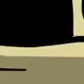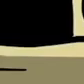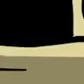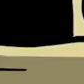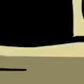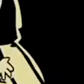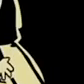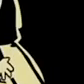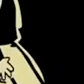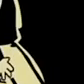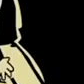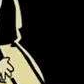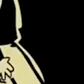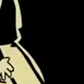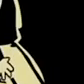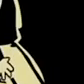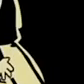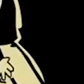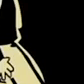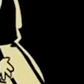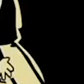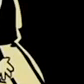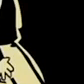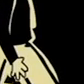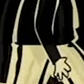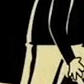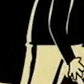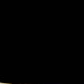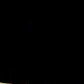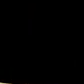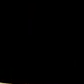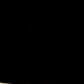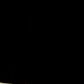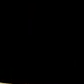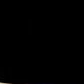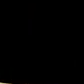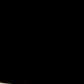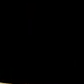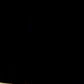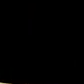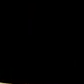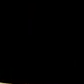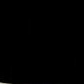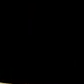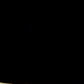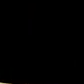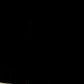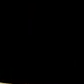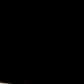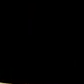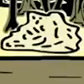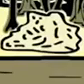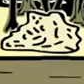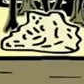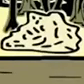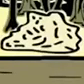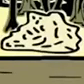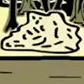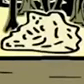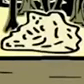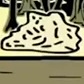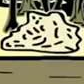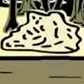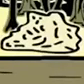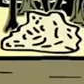seu Francisco. Agenor ficou de queixo caído com aquilo acontecido. E depois dessa desagradável